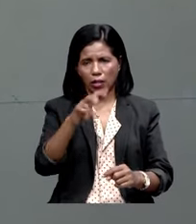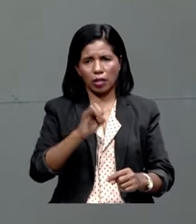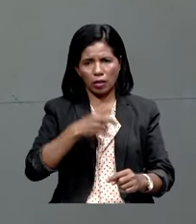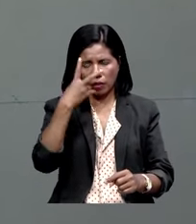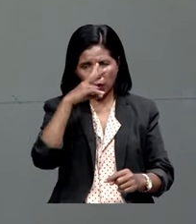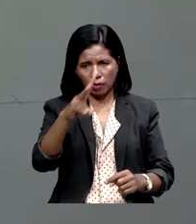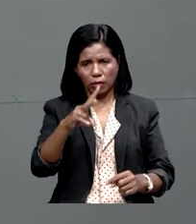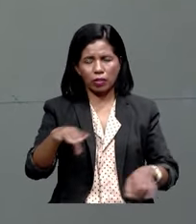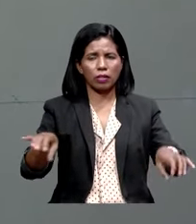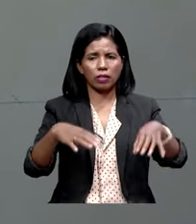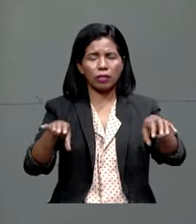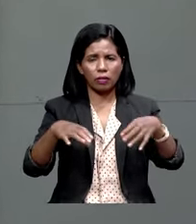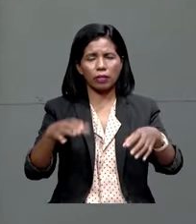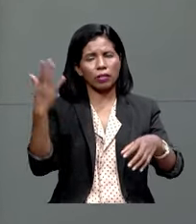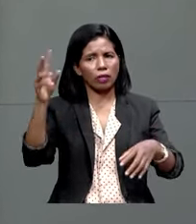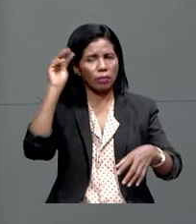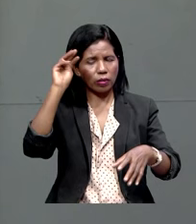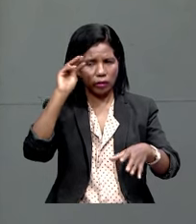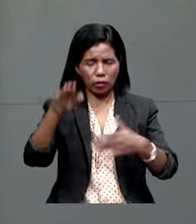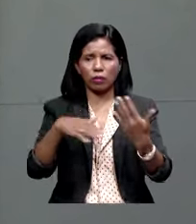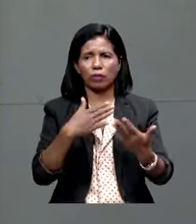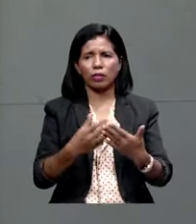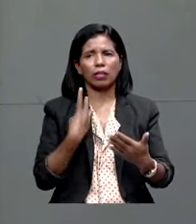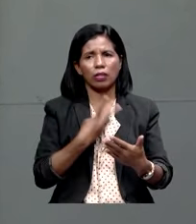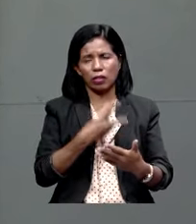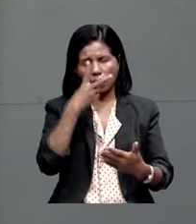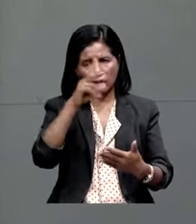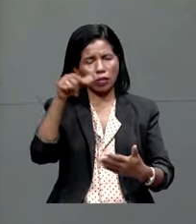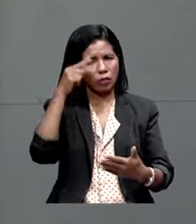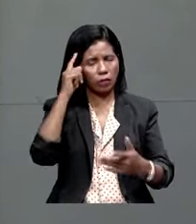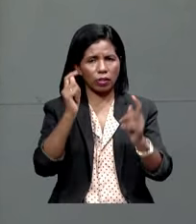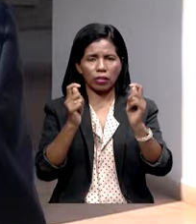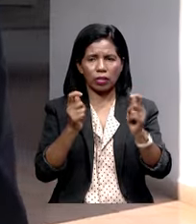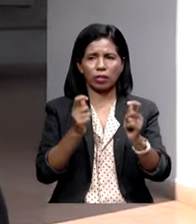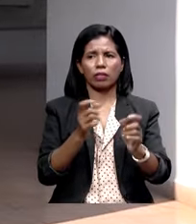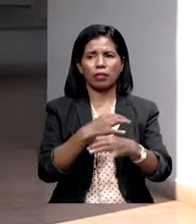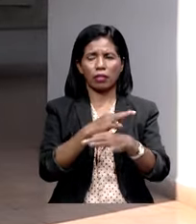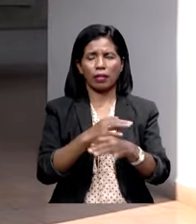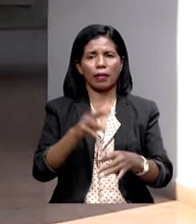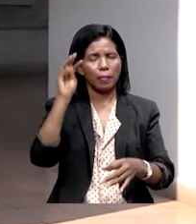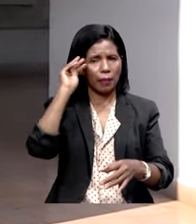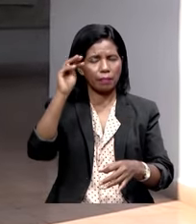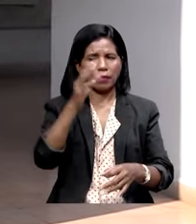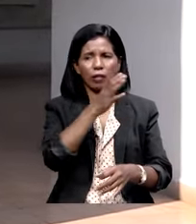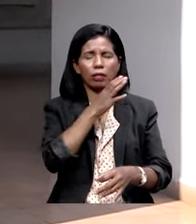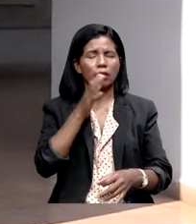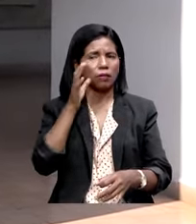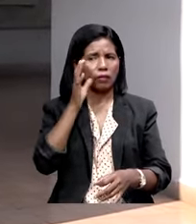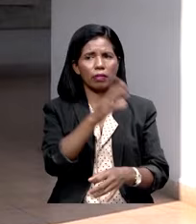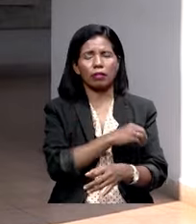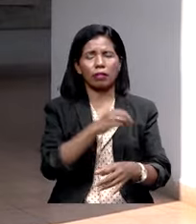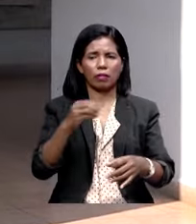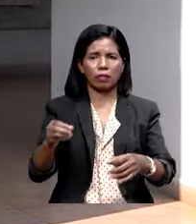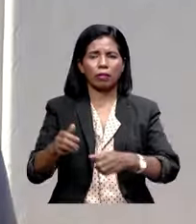nina desempenho cada ministério, que tare kata governo tenta atuar dia. Antes né, ministro Agricultura, Pecuária e no Pesca,